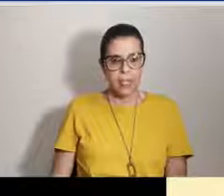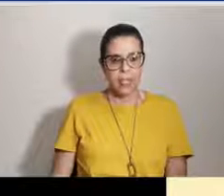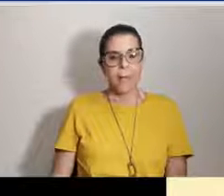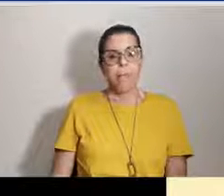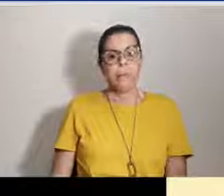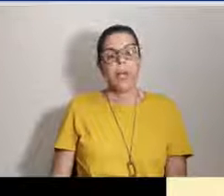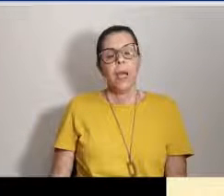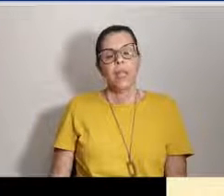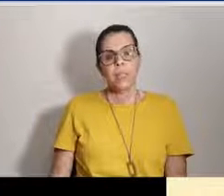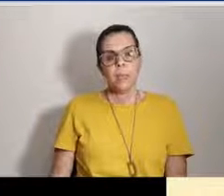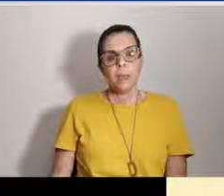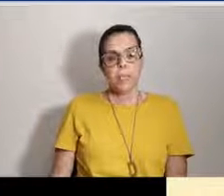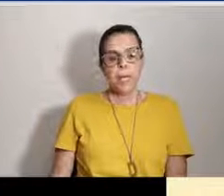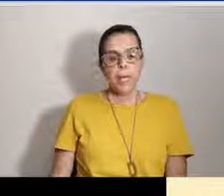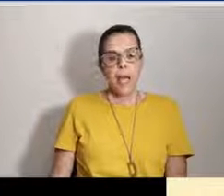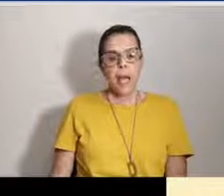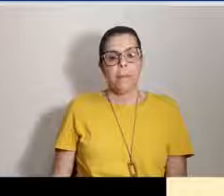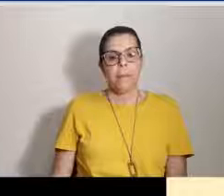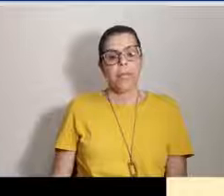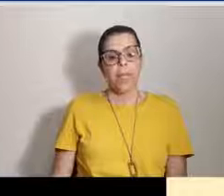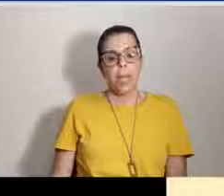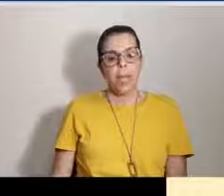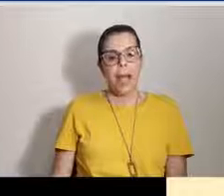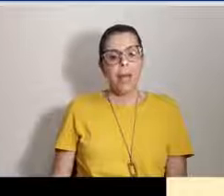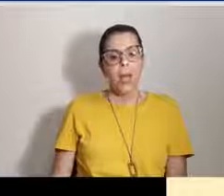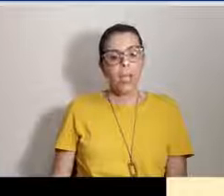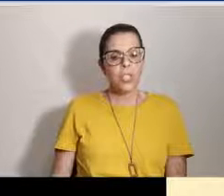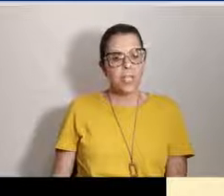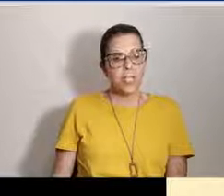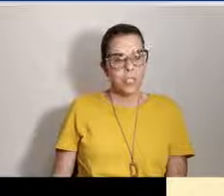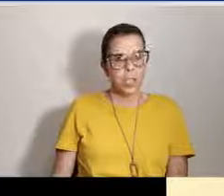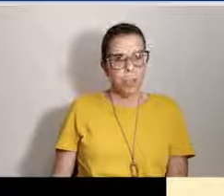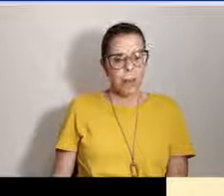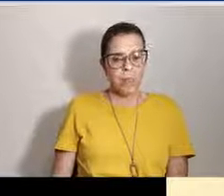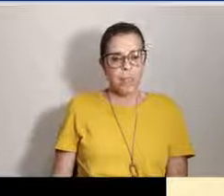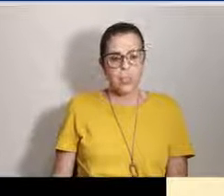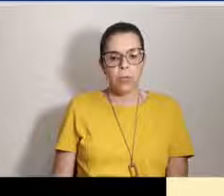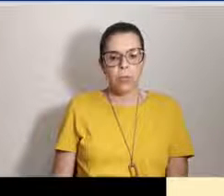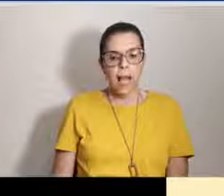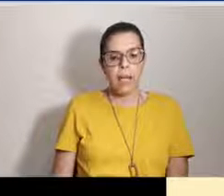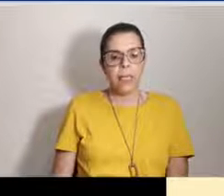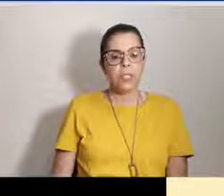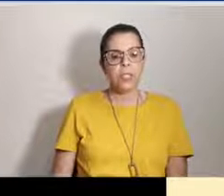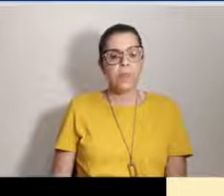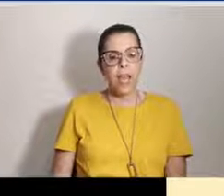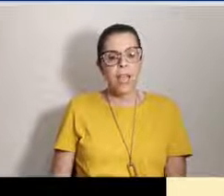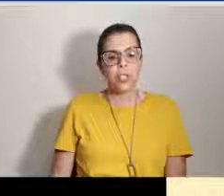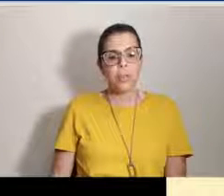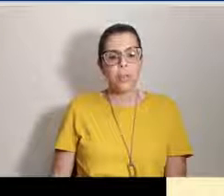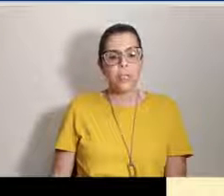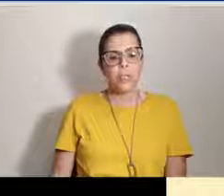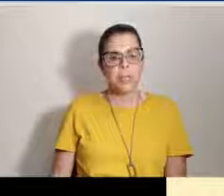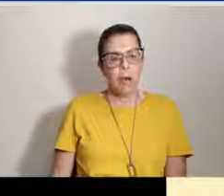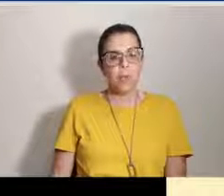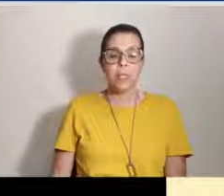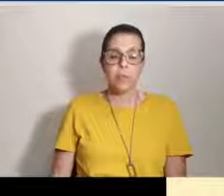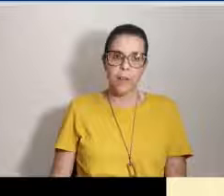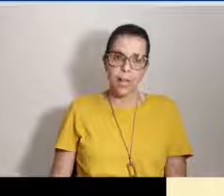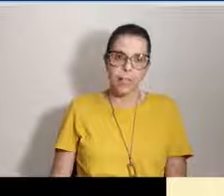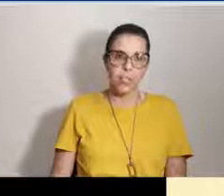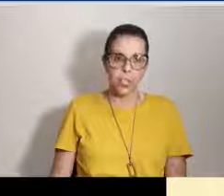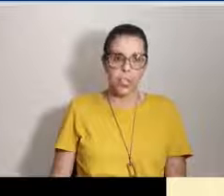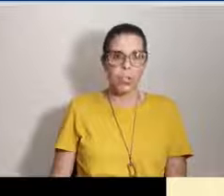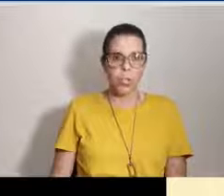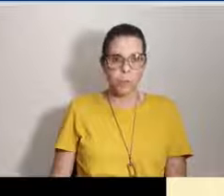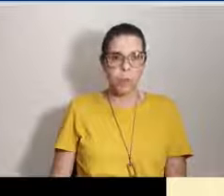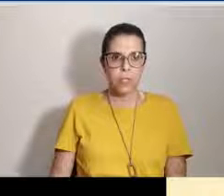ação didática. Nós podemos elencar que a lógica exigida para o ensino online, ela diverge do presencial, e